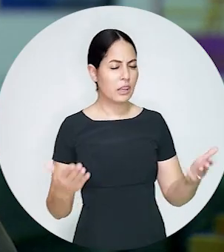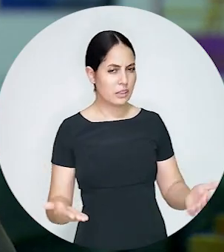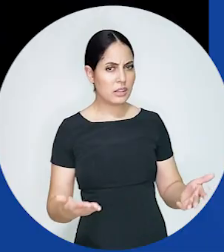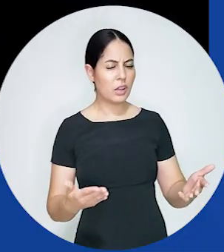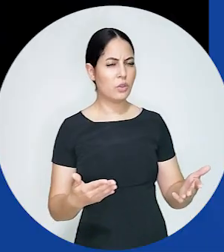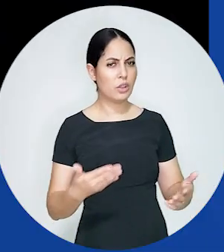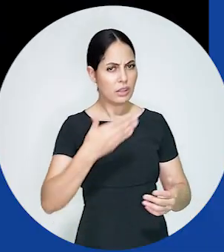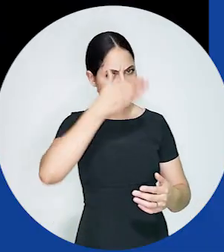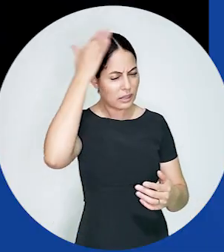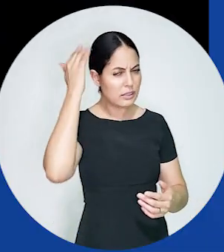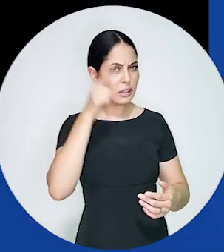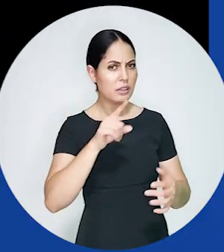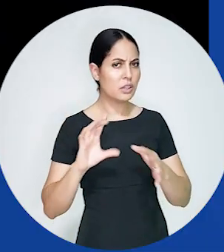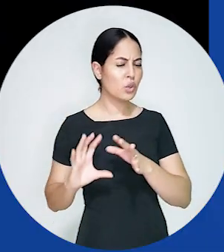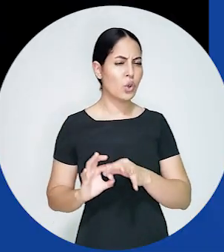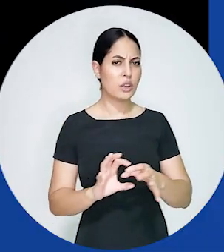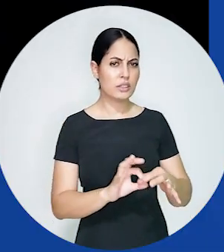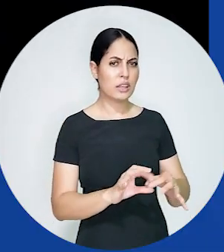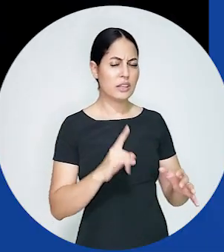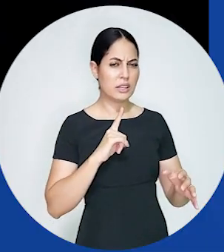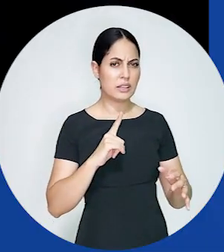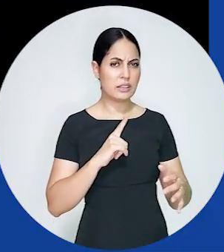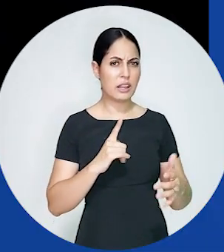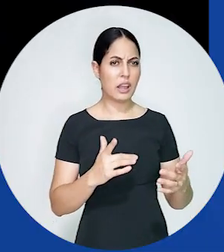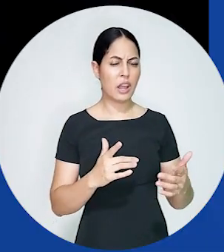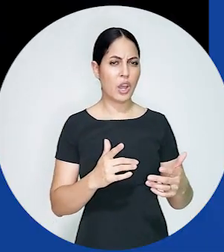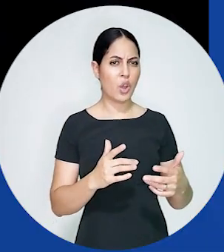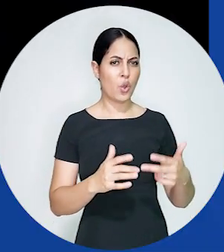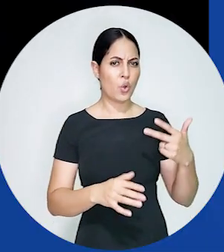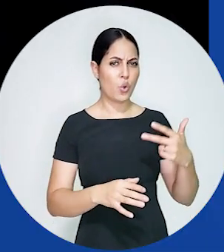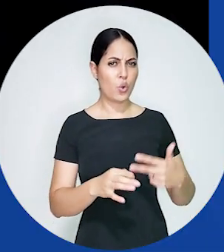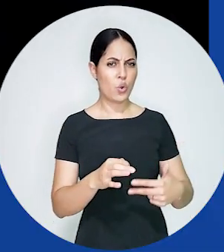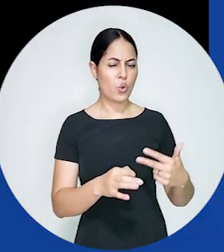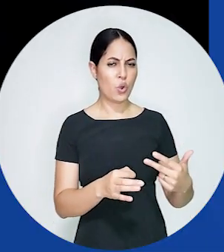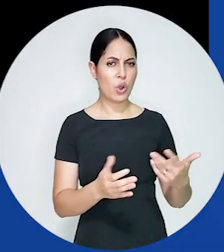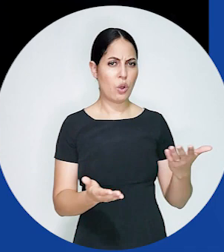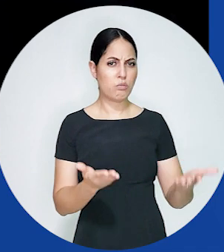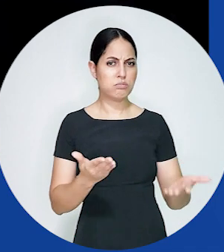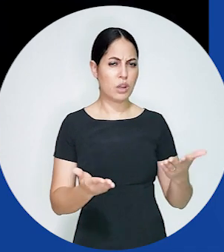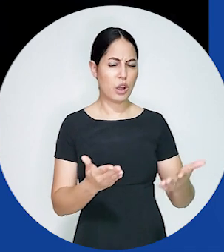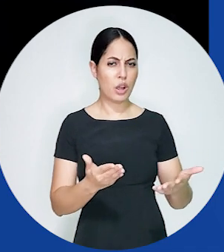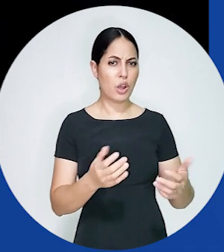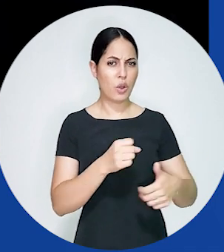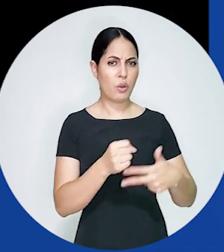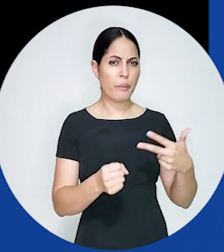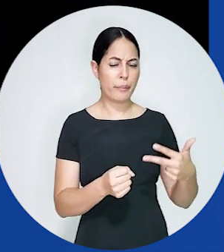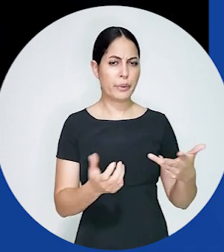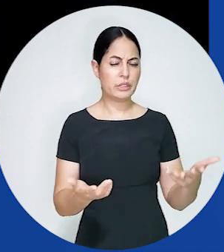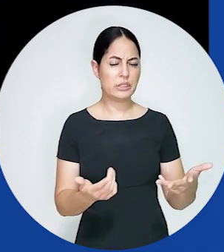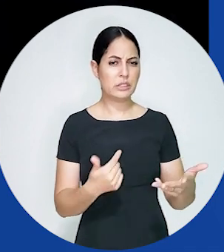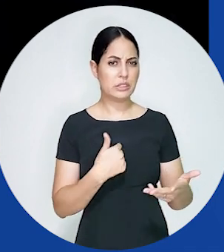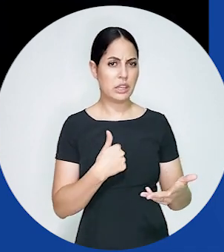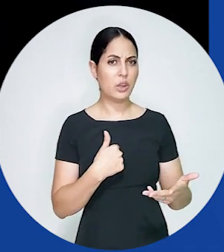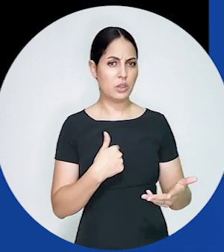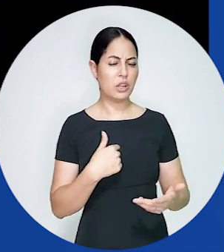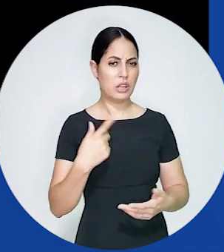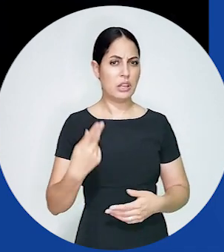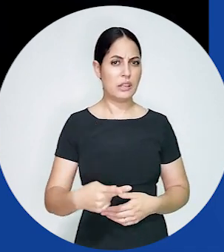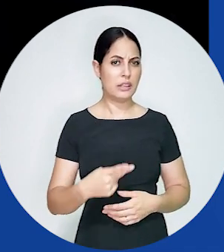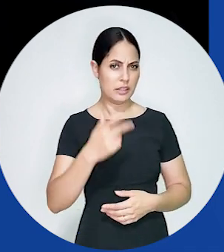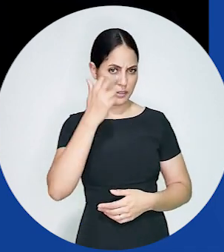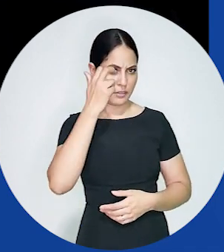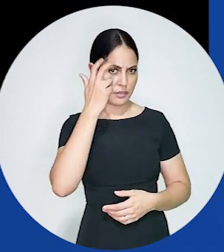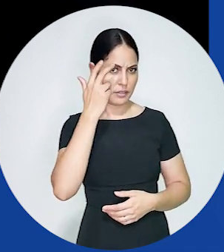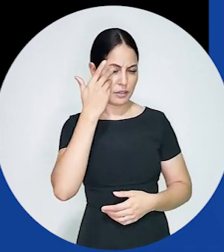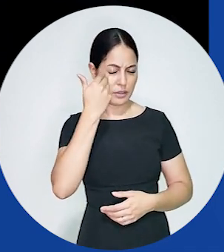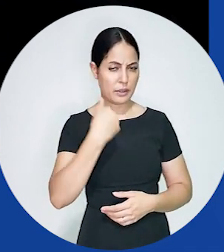do programa. Na discussão sobre o dito poder moderador das Forças Armadas, a Ordem também, através de parecer redigido